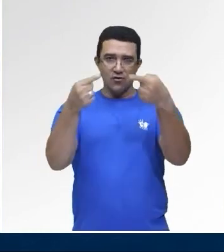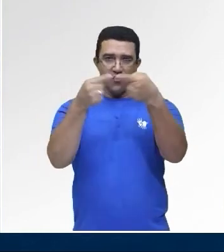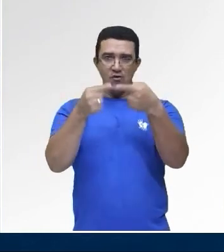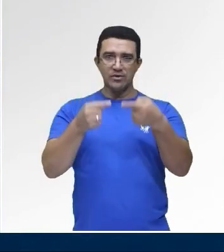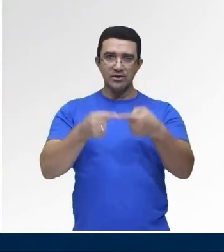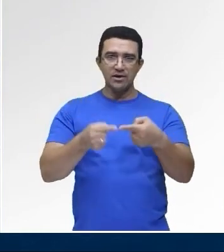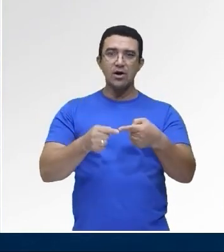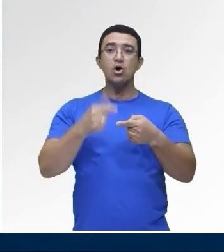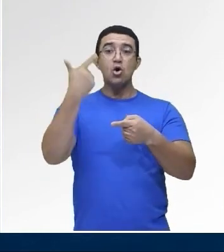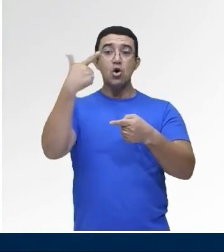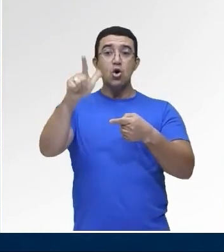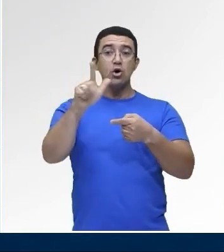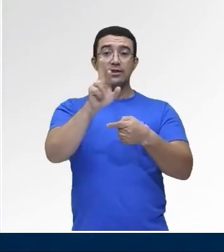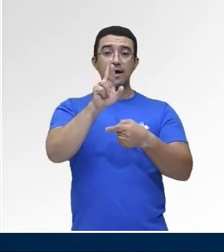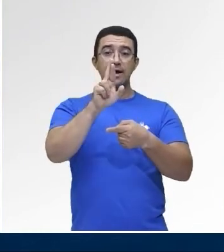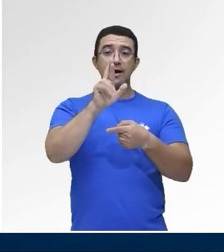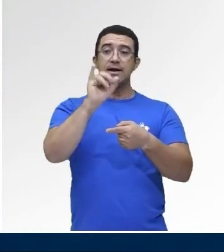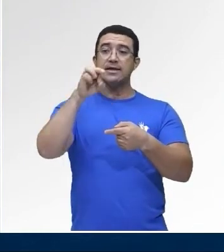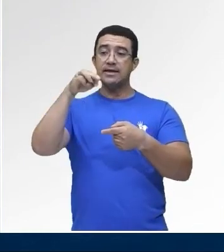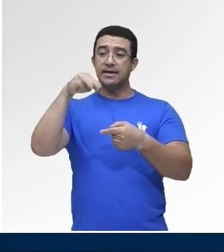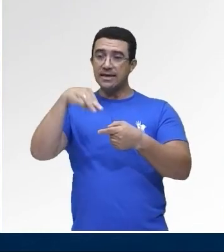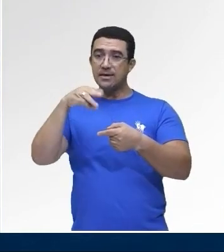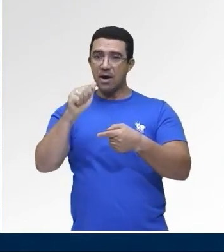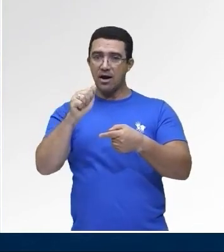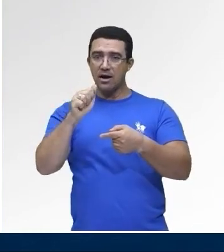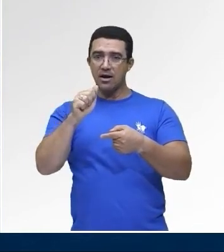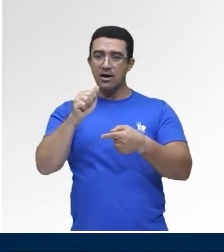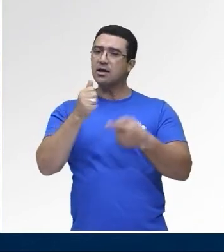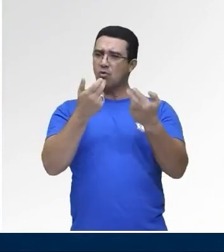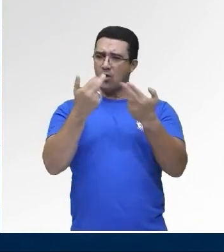temos outra rima que é exatamente igual,